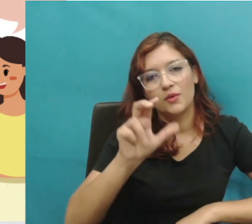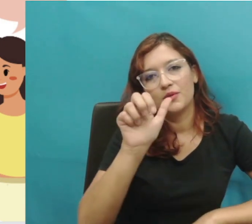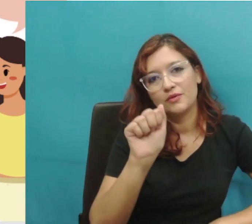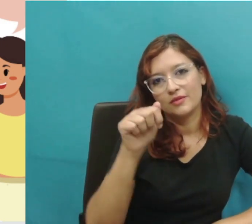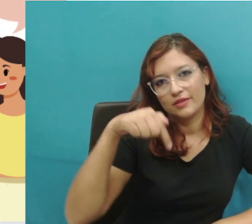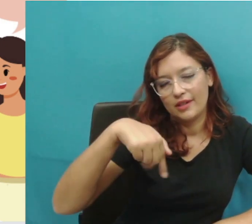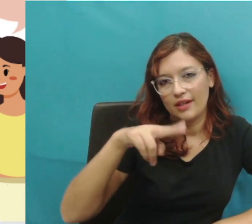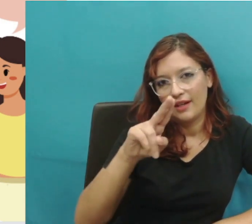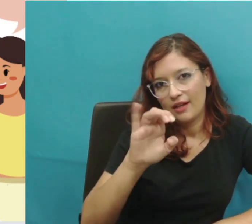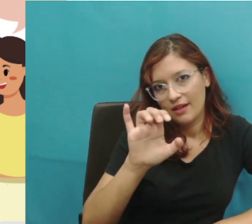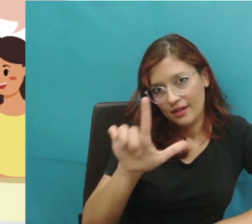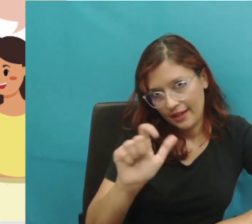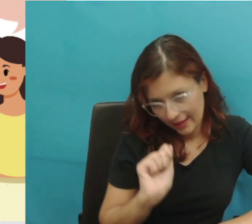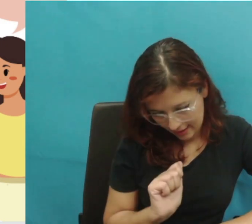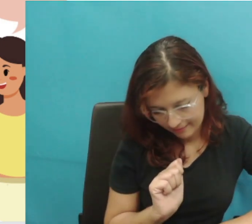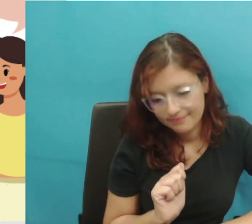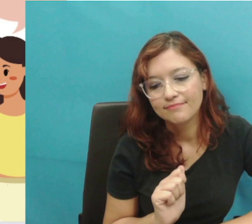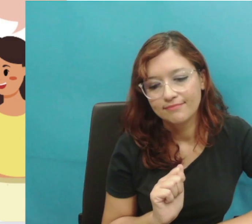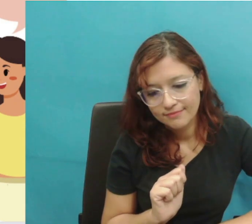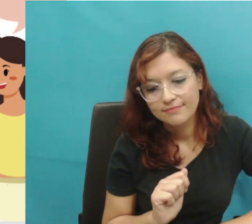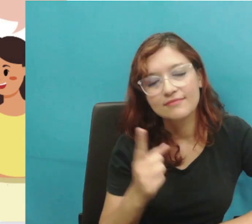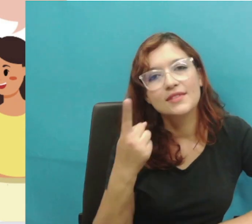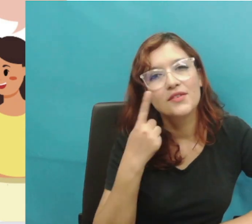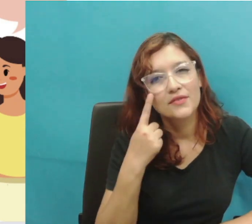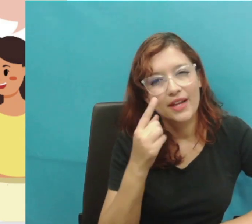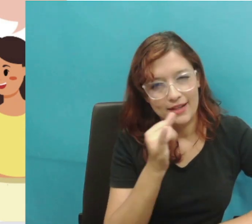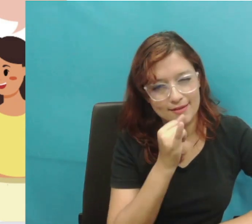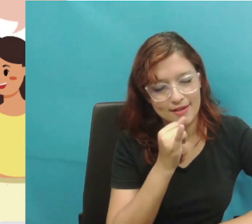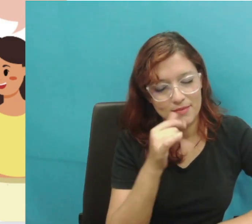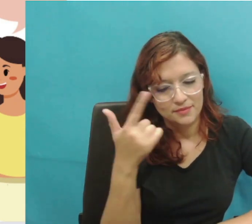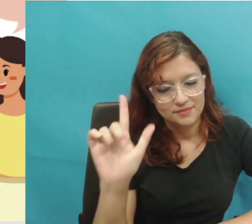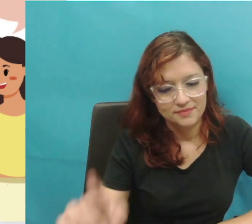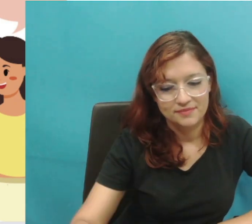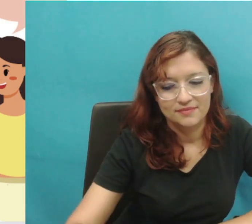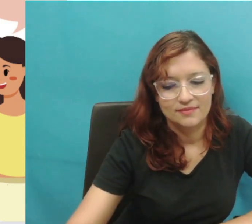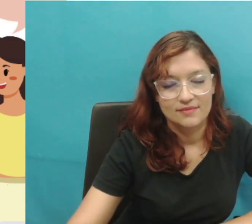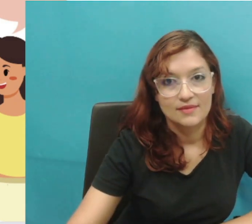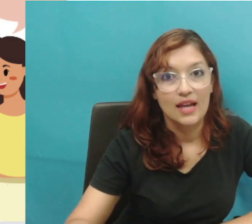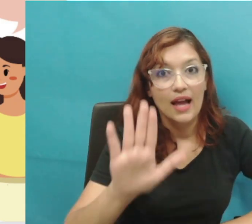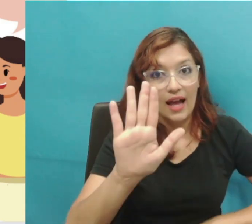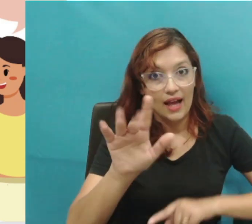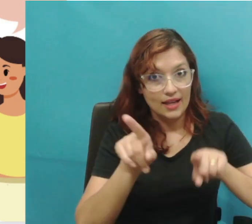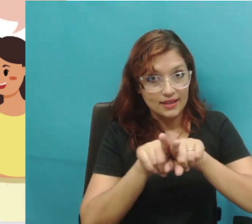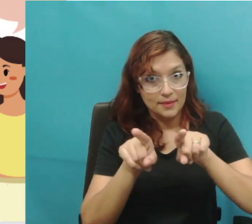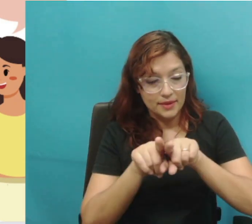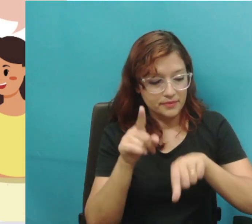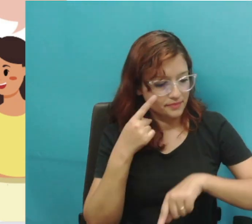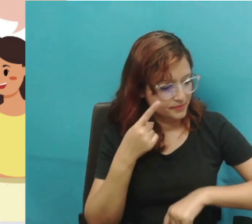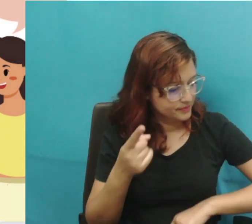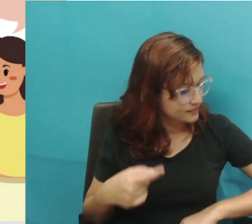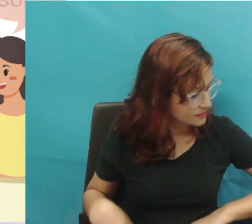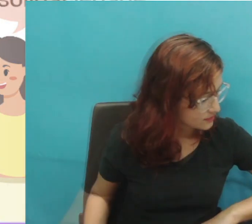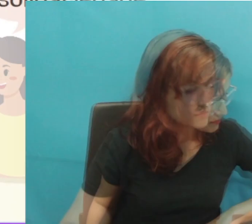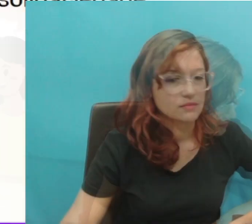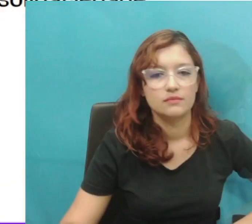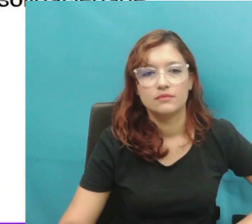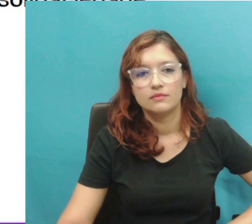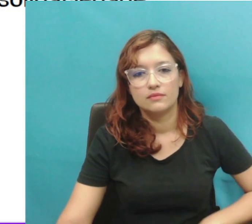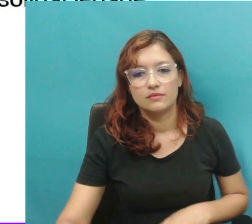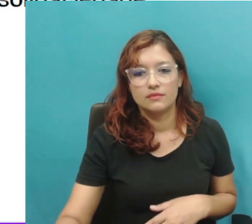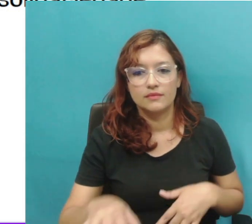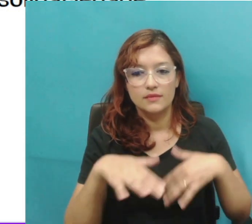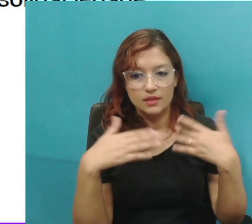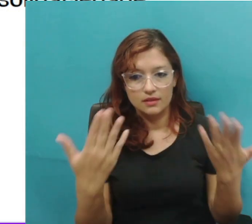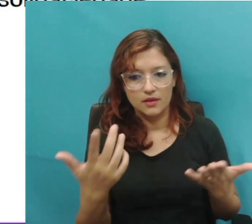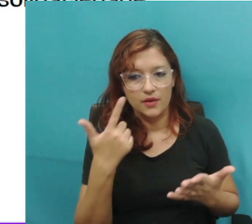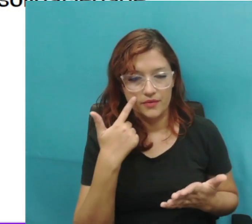afastado. Então, eu vou usar o pronome aquela. Vamos ver outro exemplo. Também,